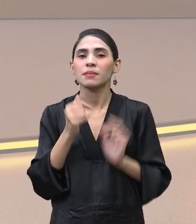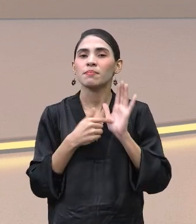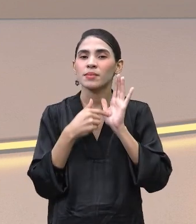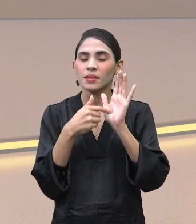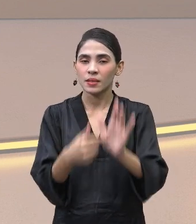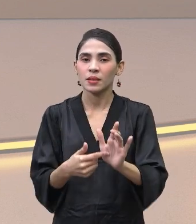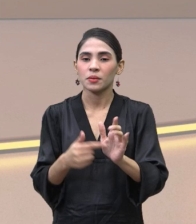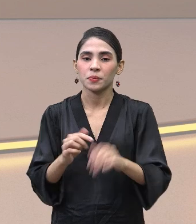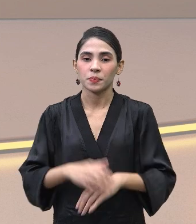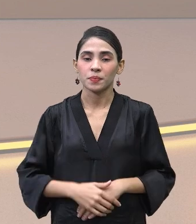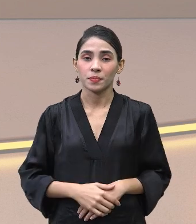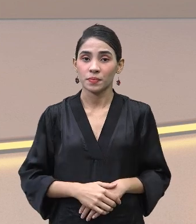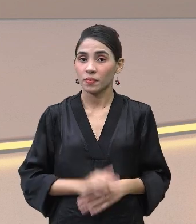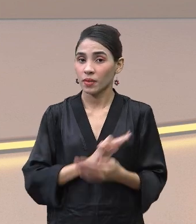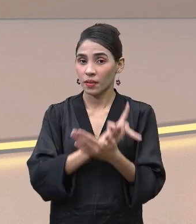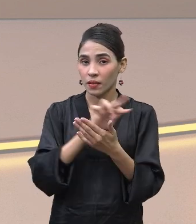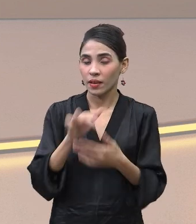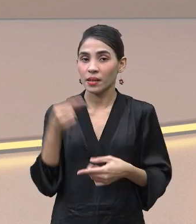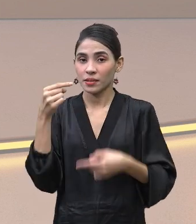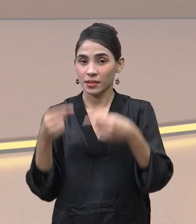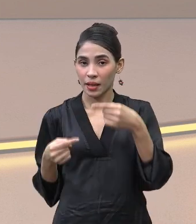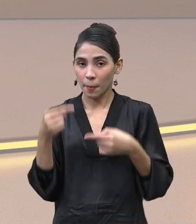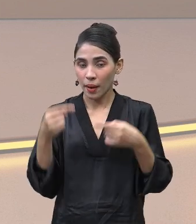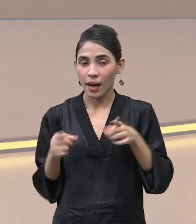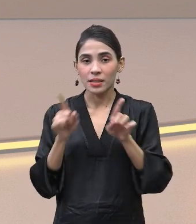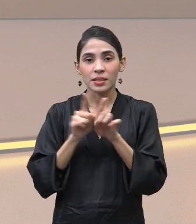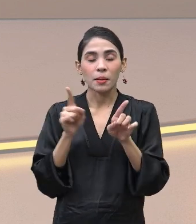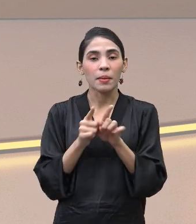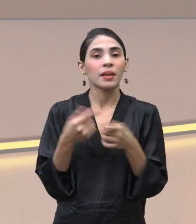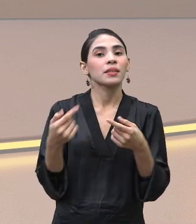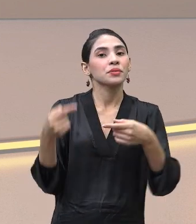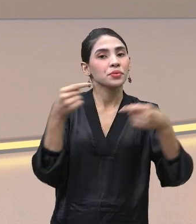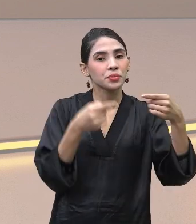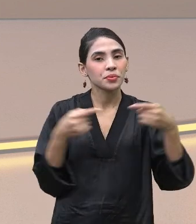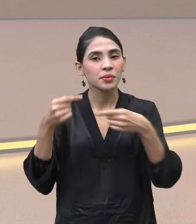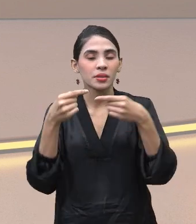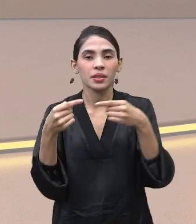trazendo aí vários debates, várias discussões sobre a